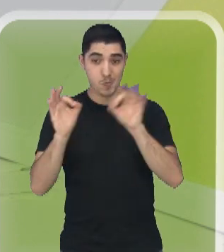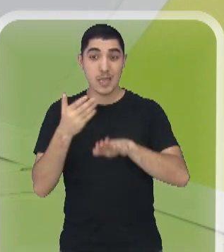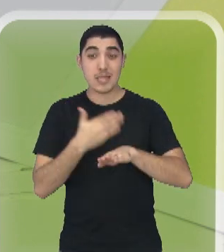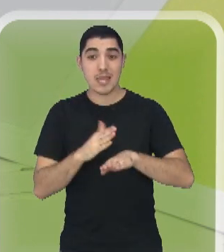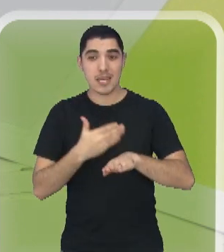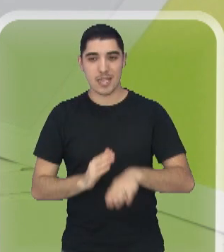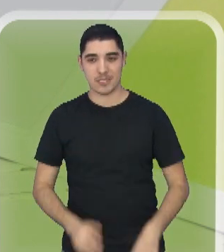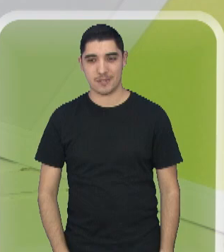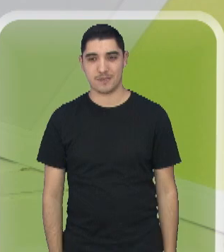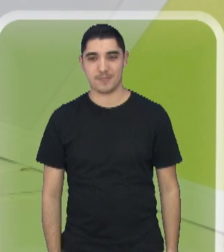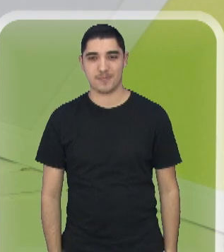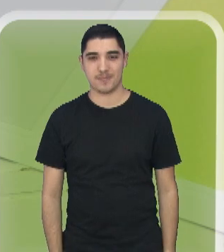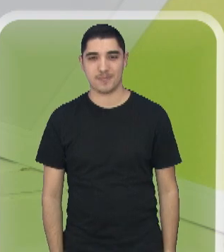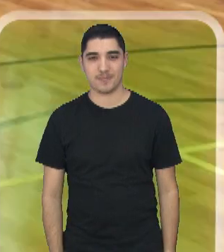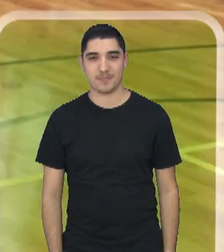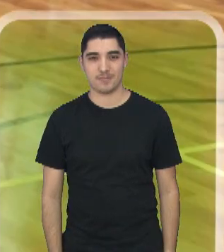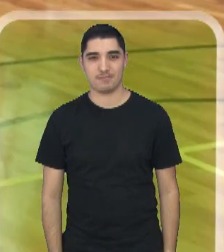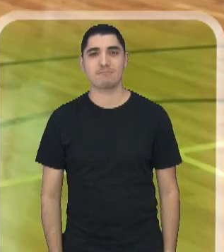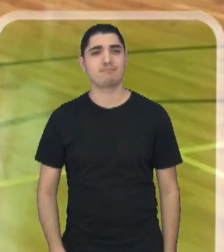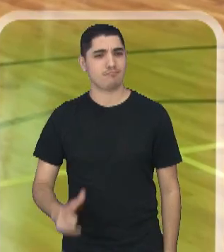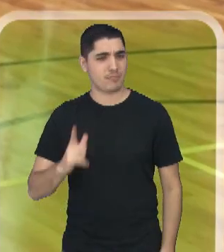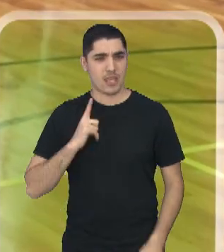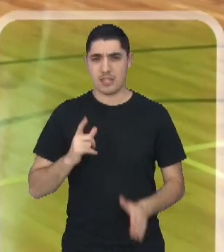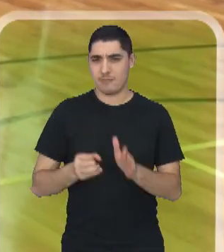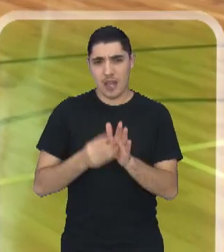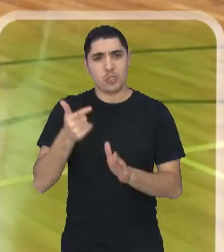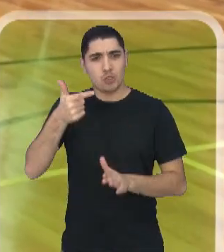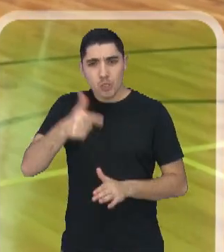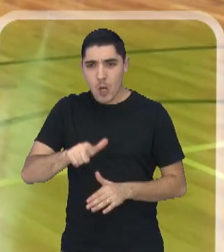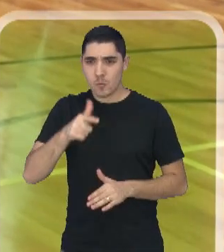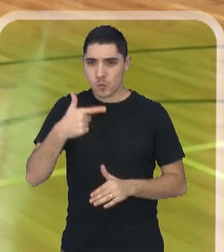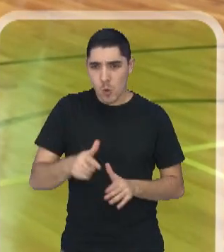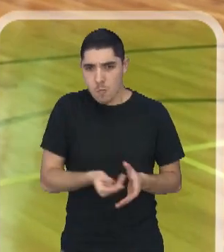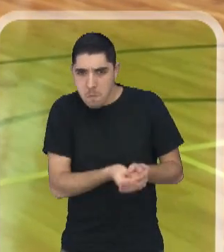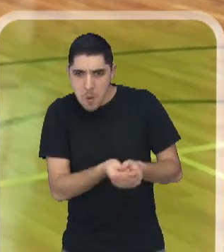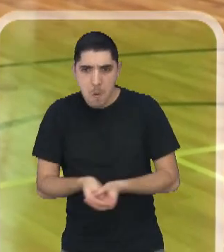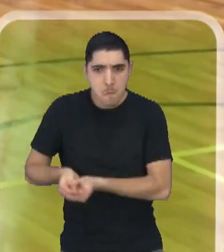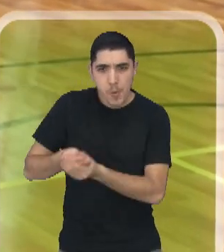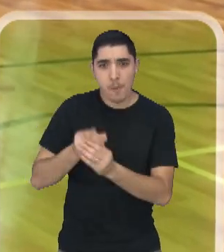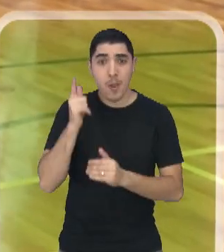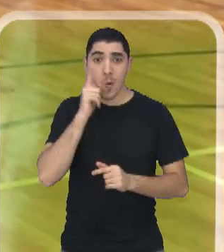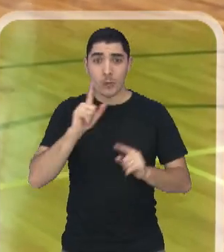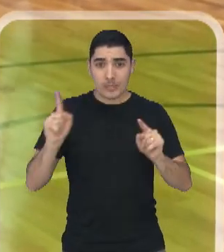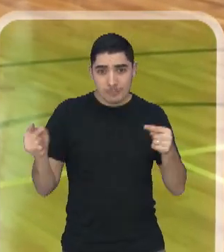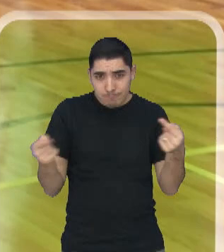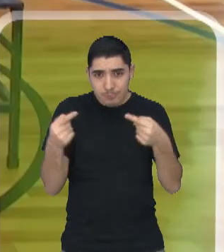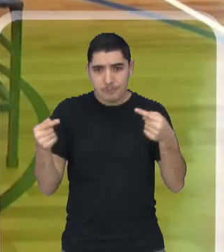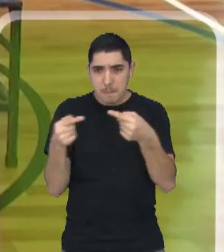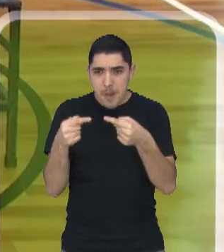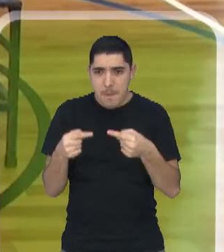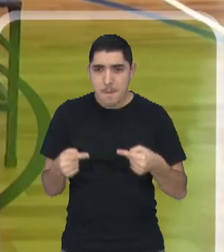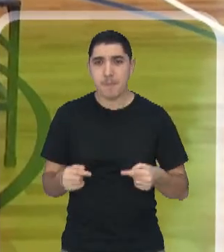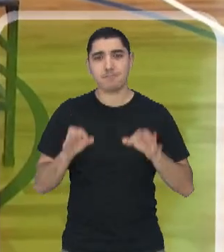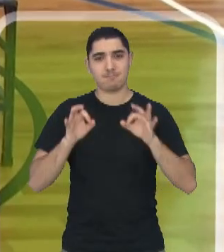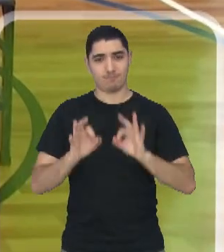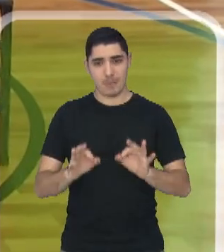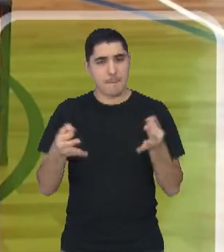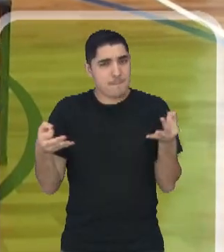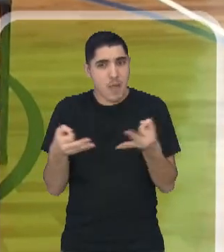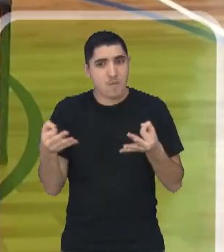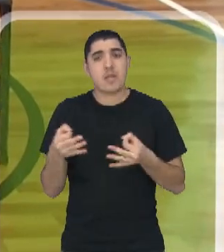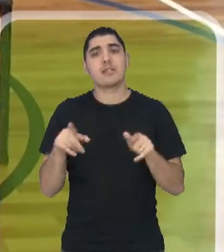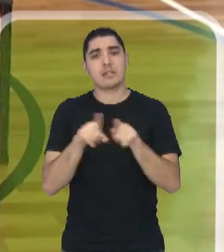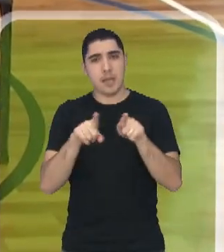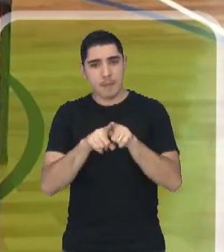Matheus! São várias repetições para que dentro de quadra a jogada saia perfeita. Todos os fundamentos